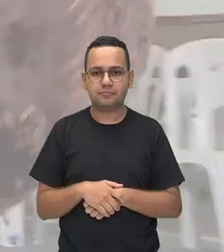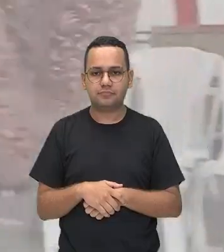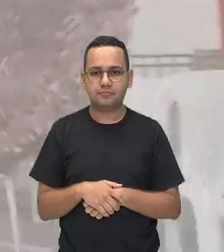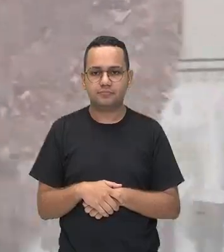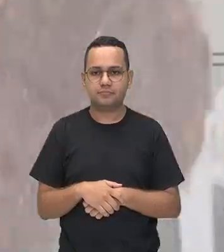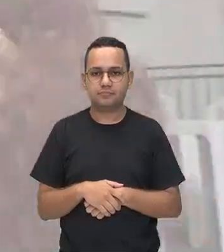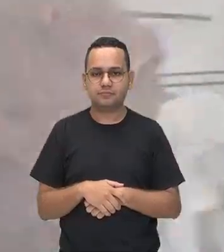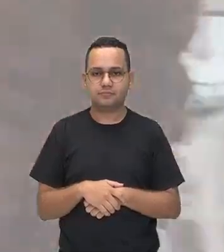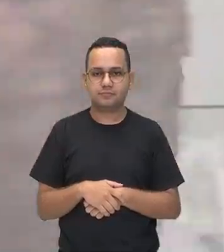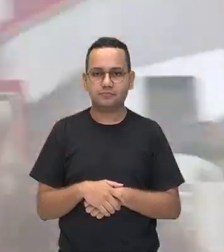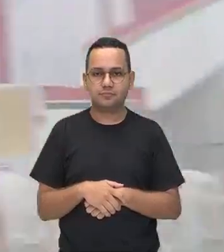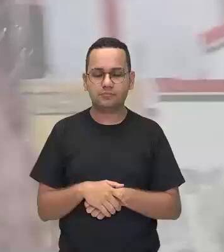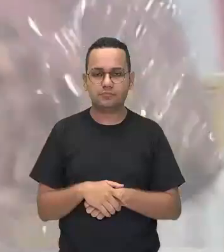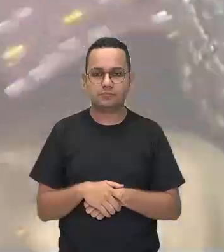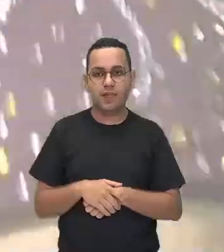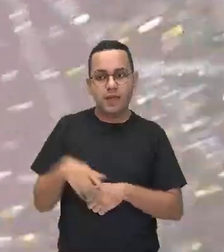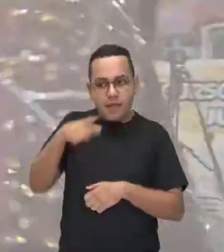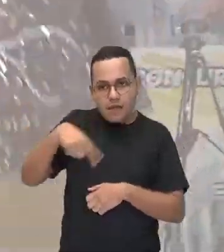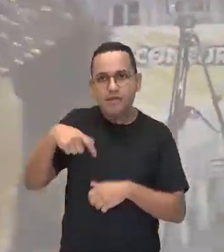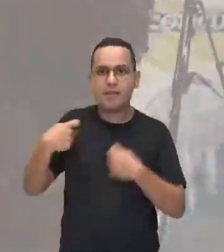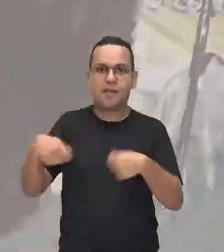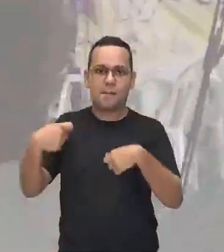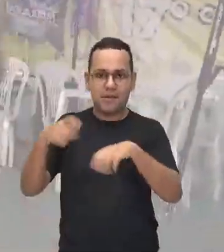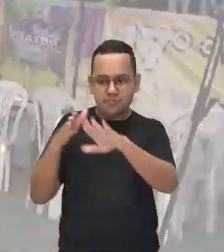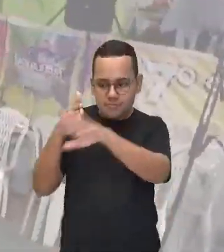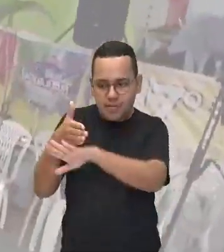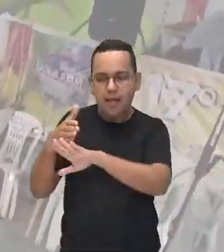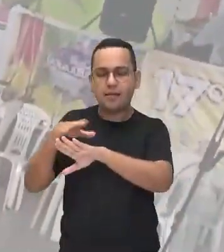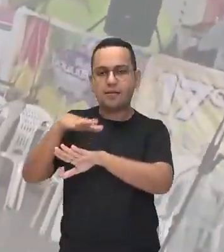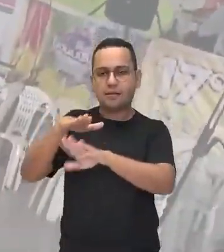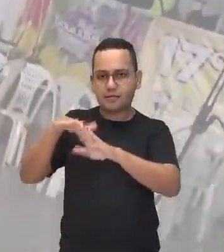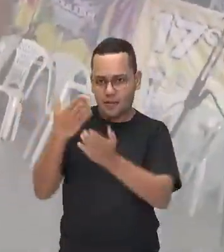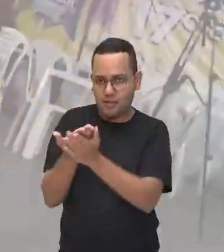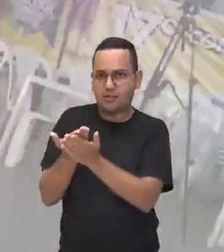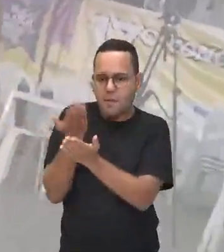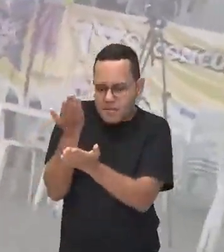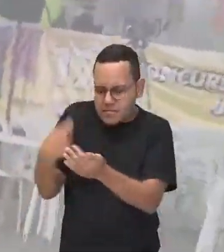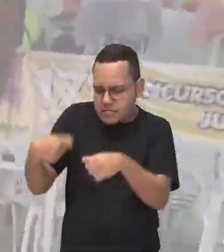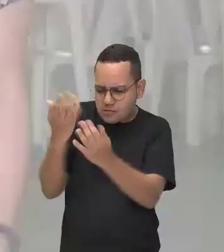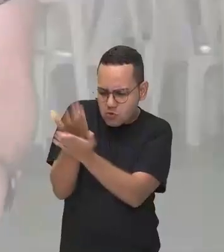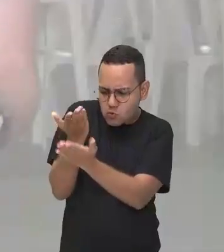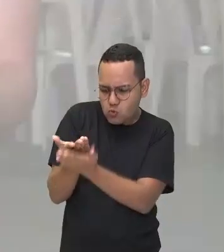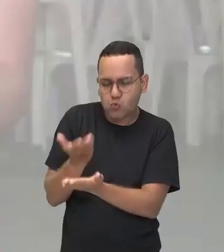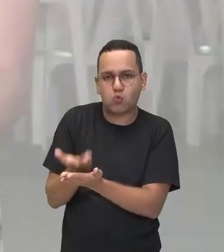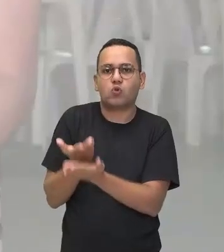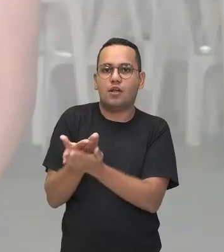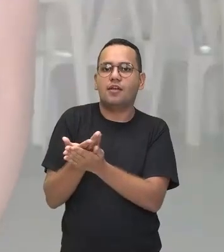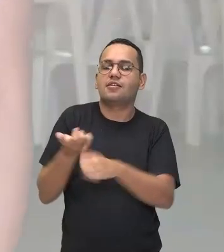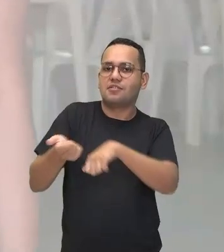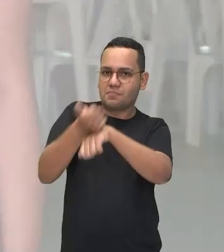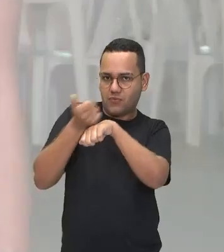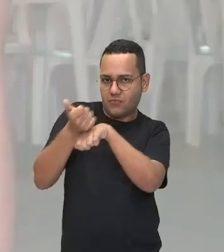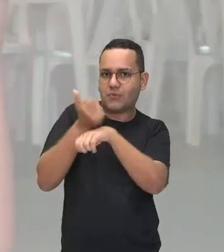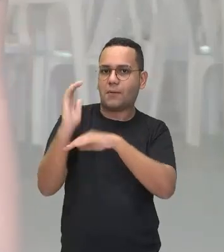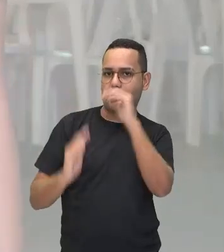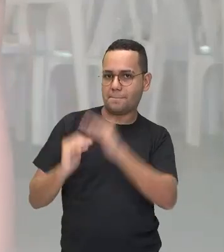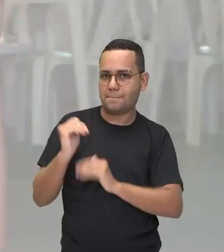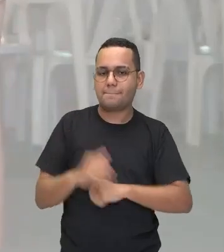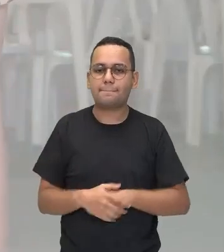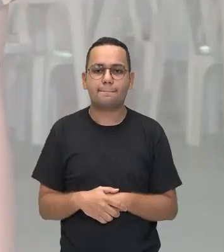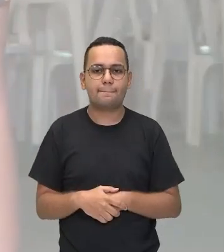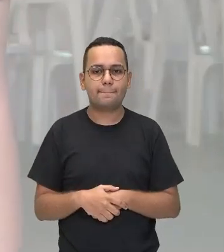necessidade de irem para a sala de aula, estudar, se profissionalizar e, a partir disso,